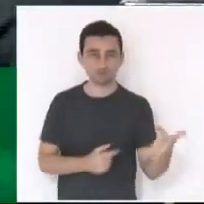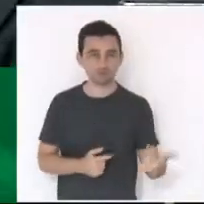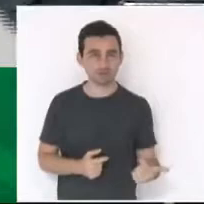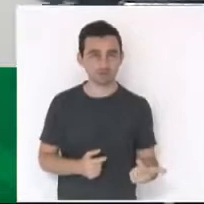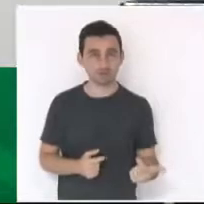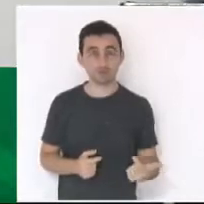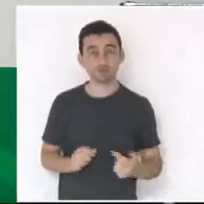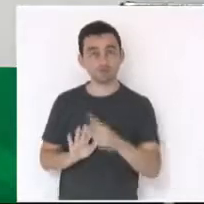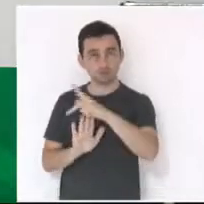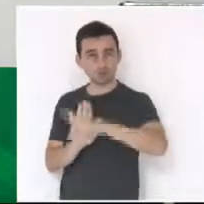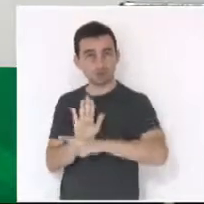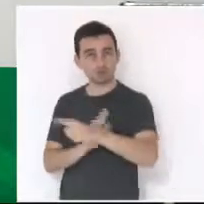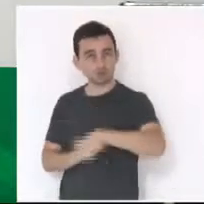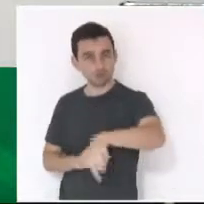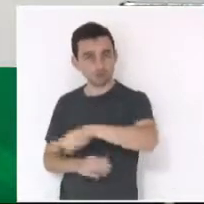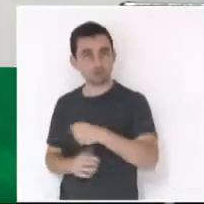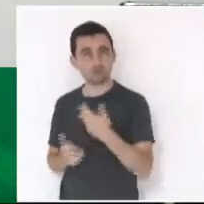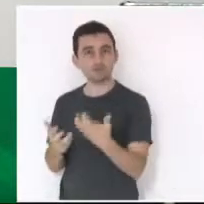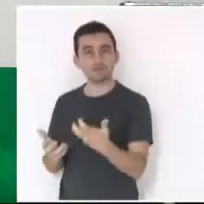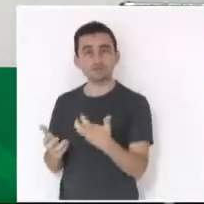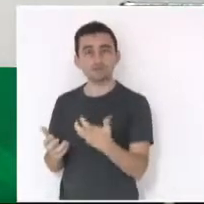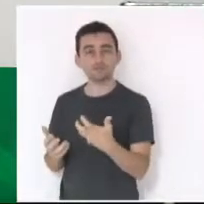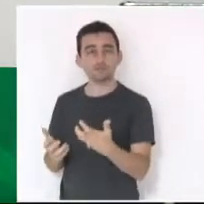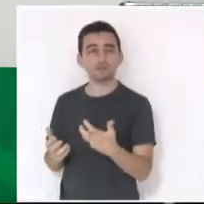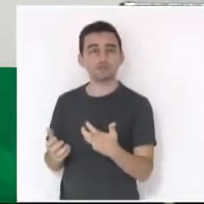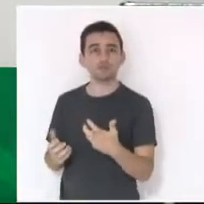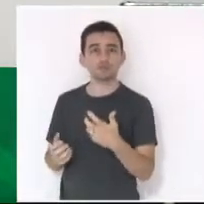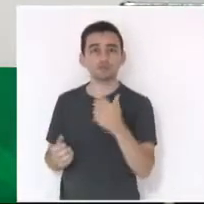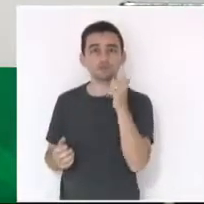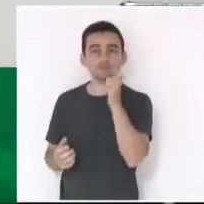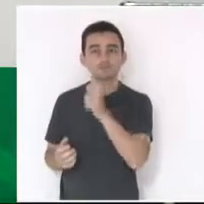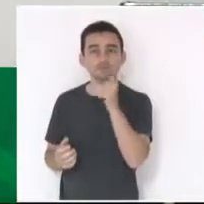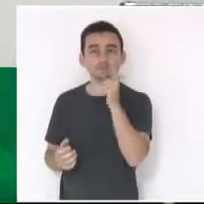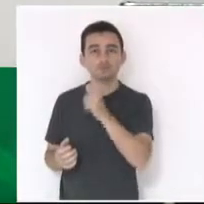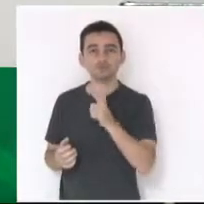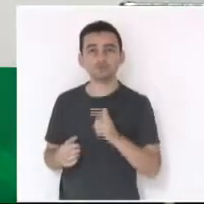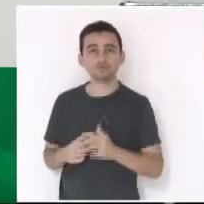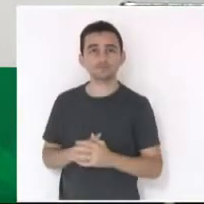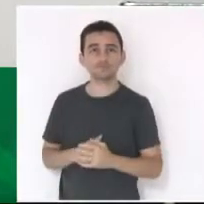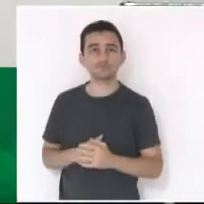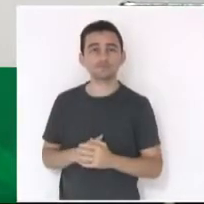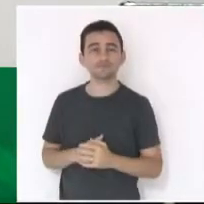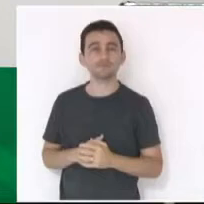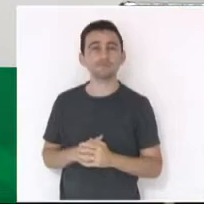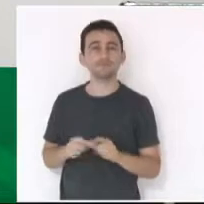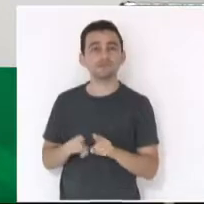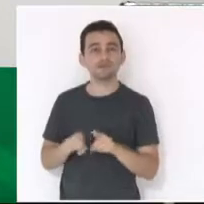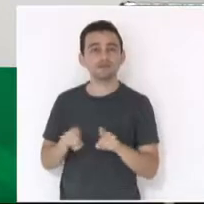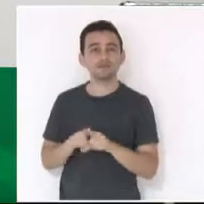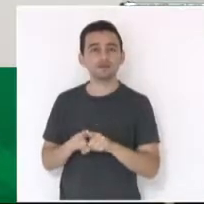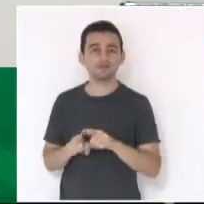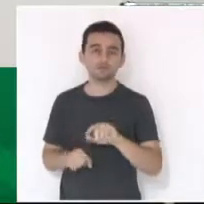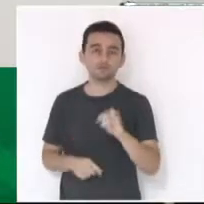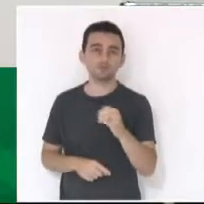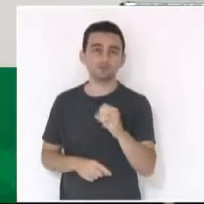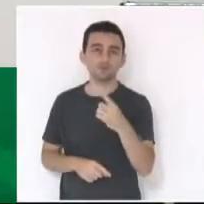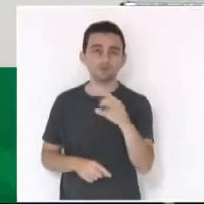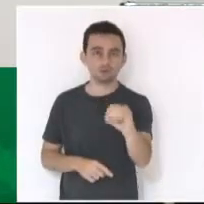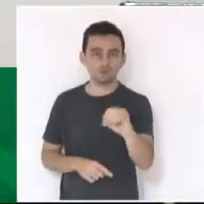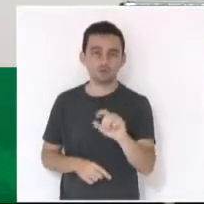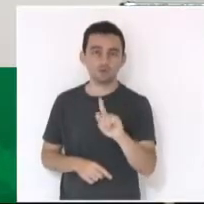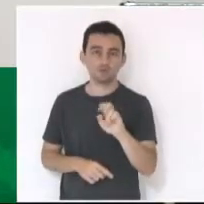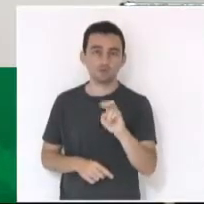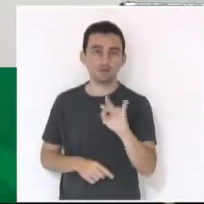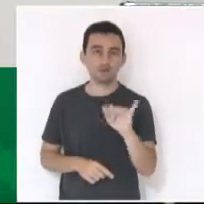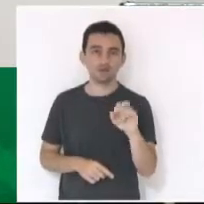queremos fundamenta-se no ligado nas conquistas da era Vargas até João Goulart como o direito